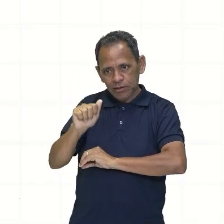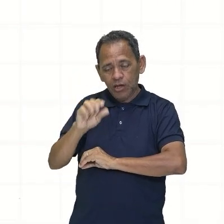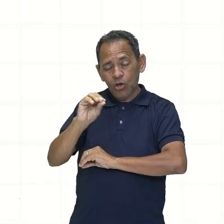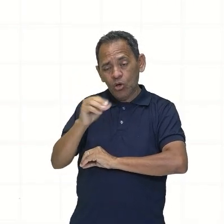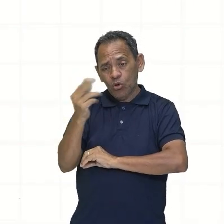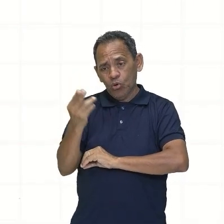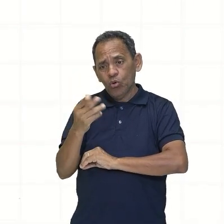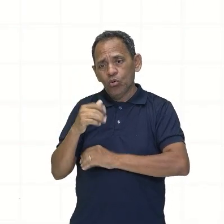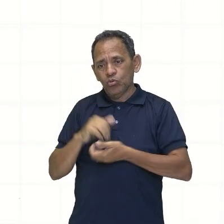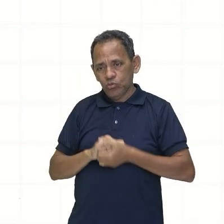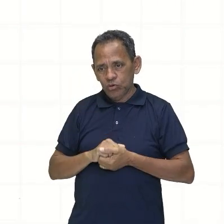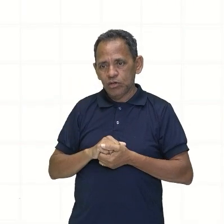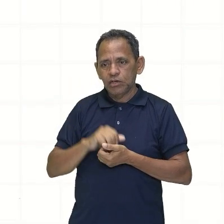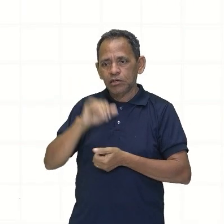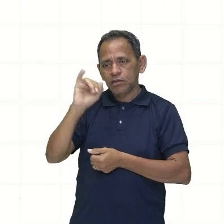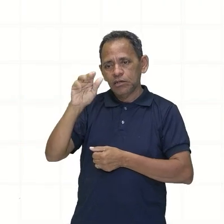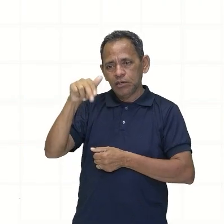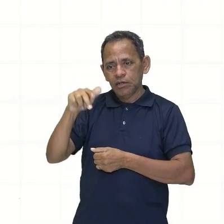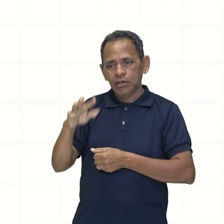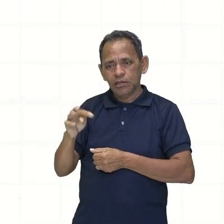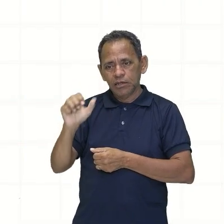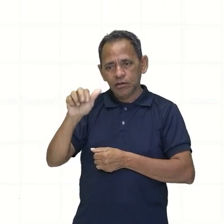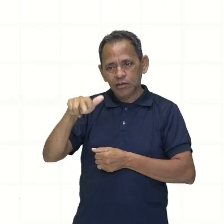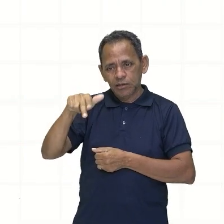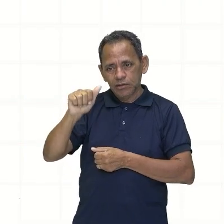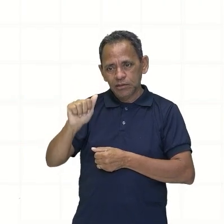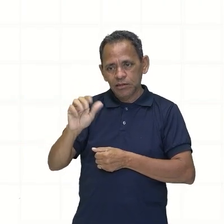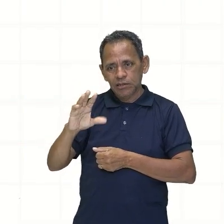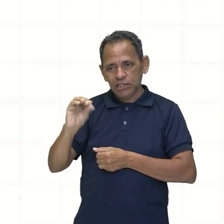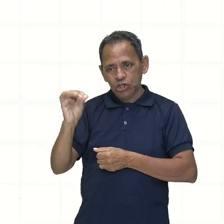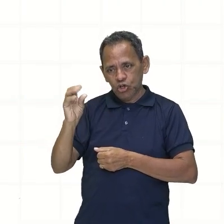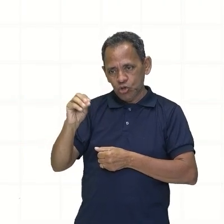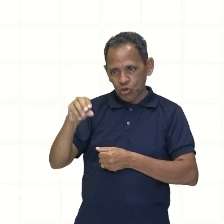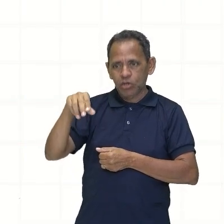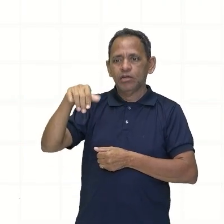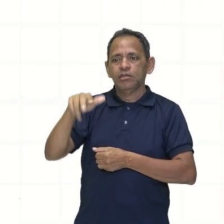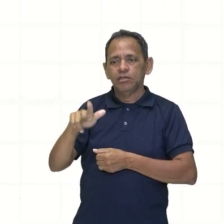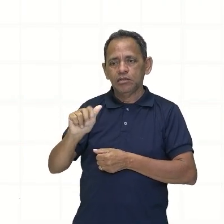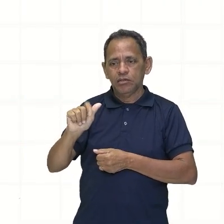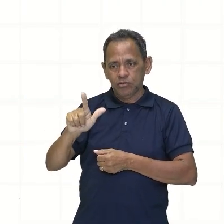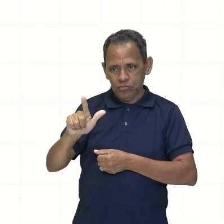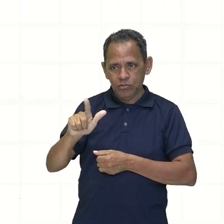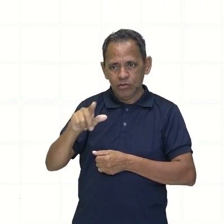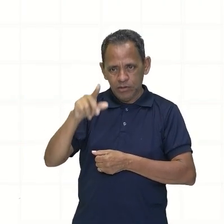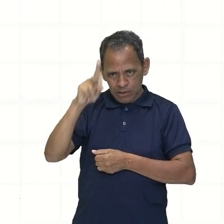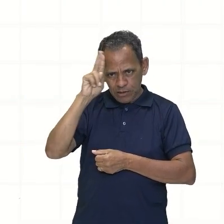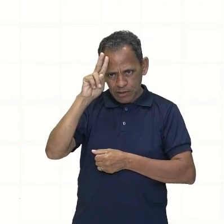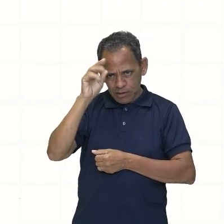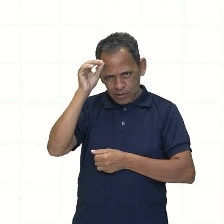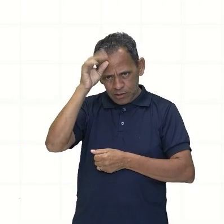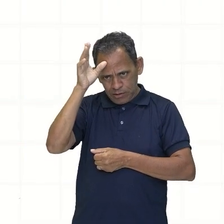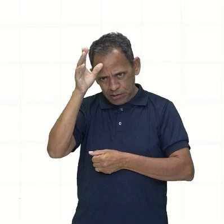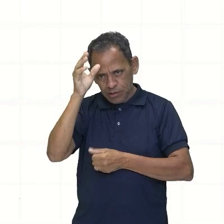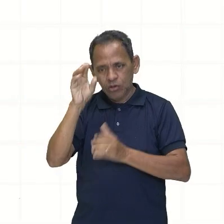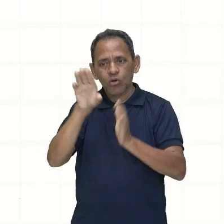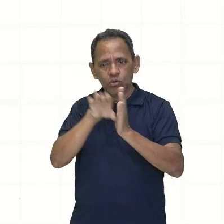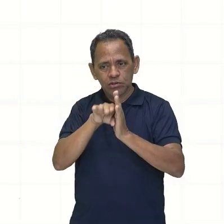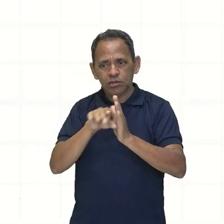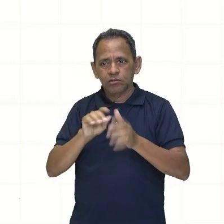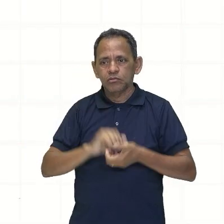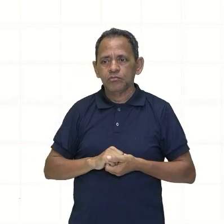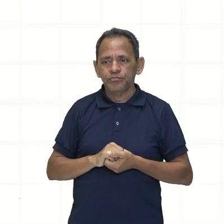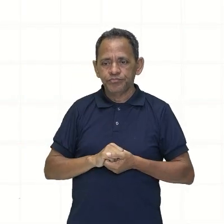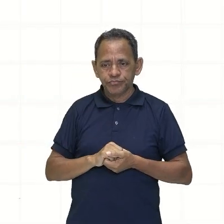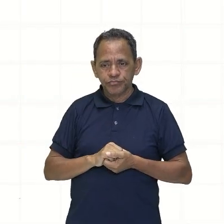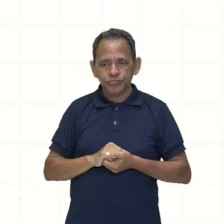de migração internacional. Certo? Compreenderam aí esse conceito? Movimentos migratórios vai ser o